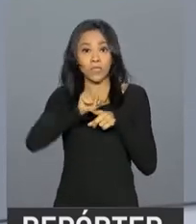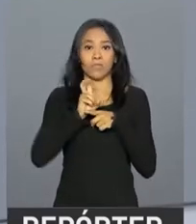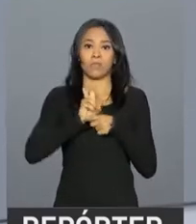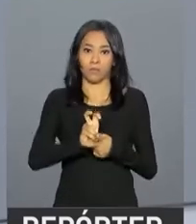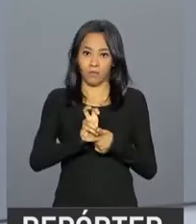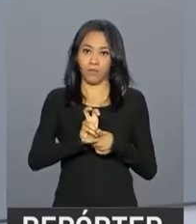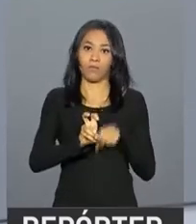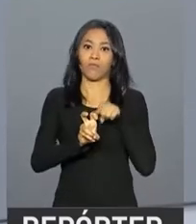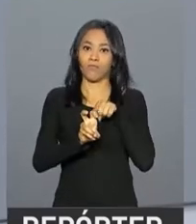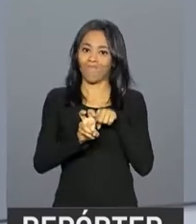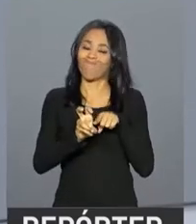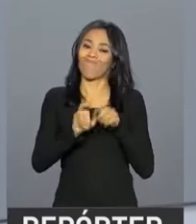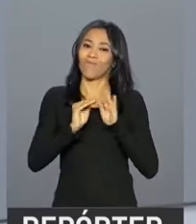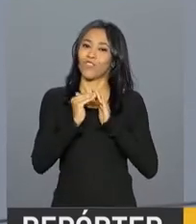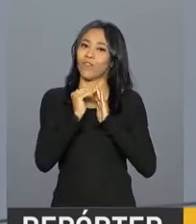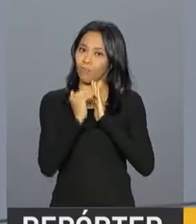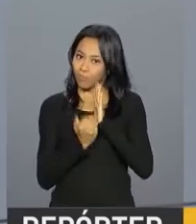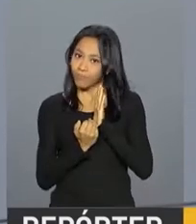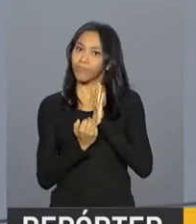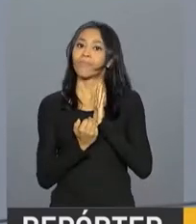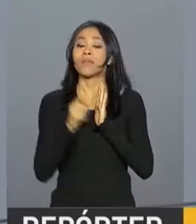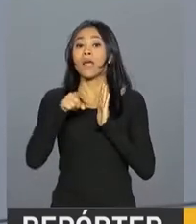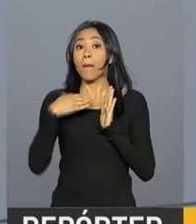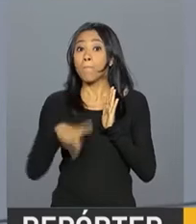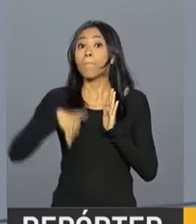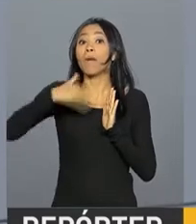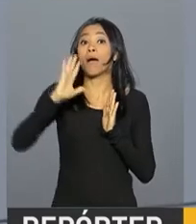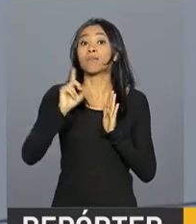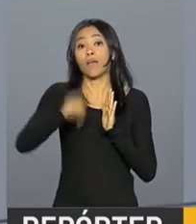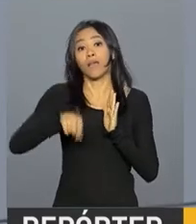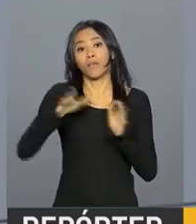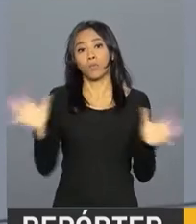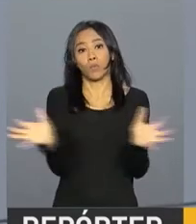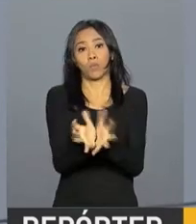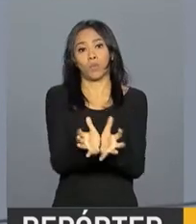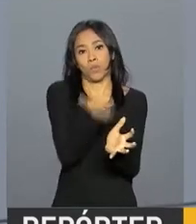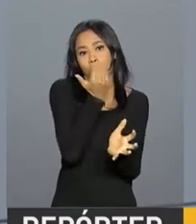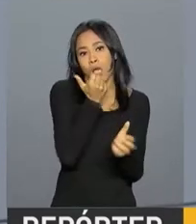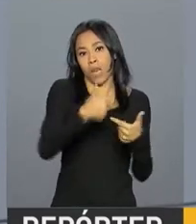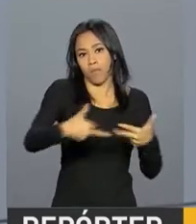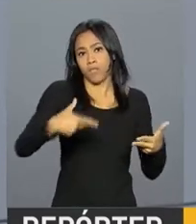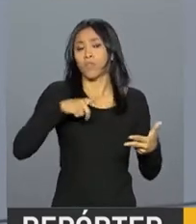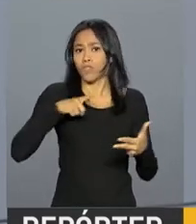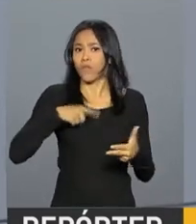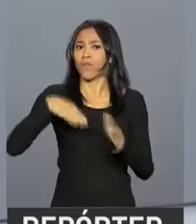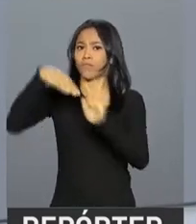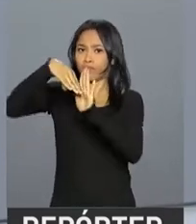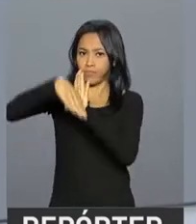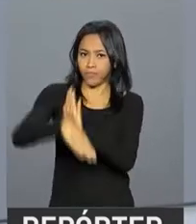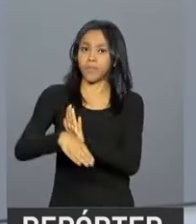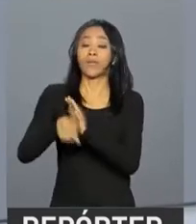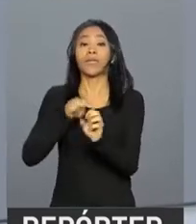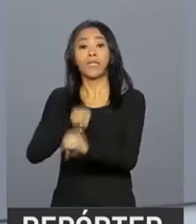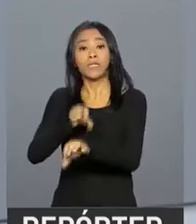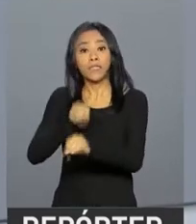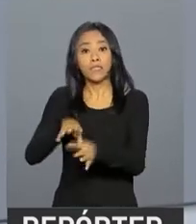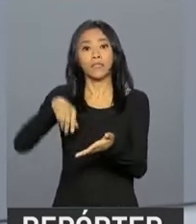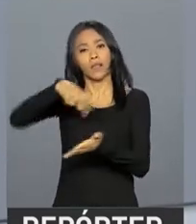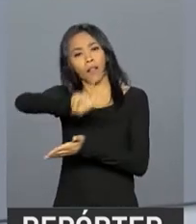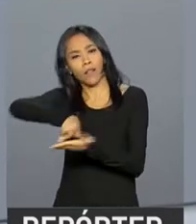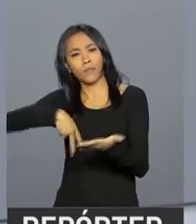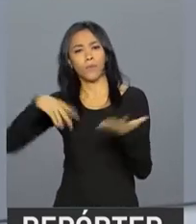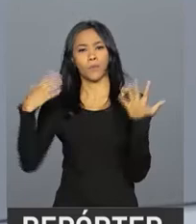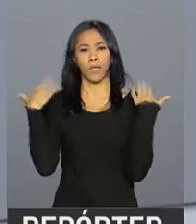o índice recuaram a maior contribuição partiu do grupo alimentação tiveram queda ainda educação leitura e recreação